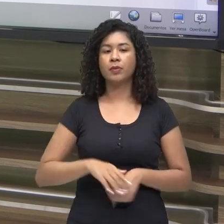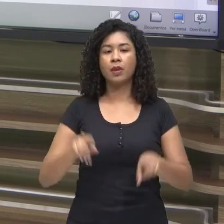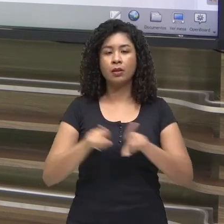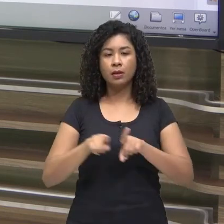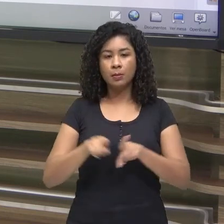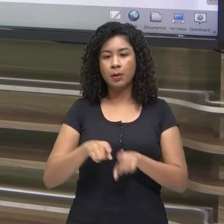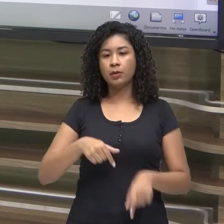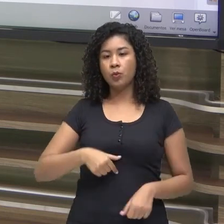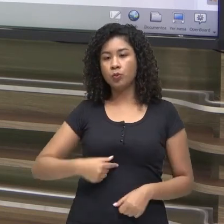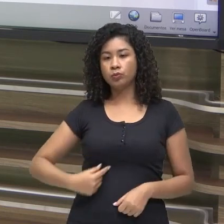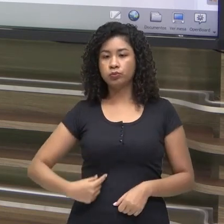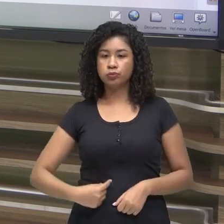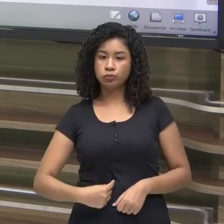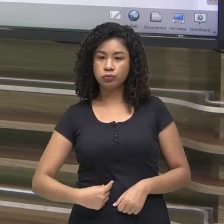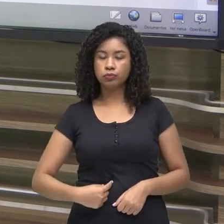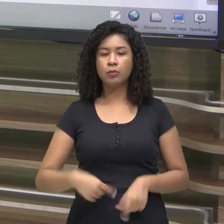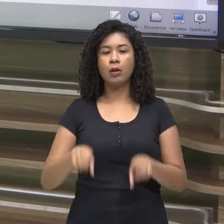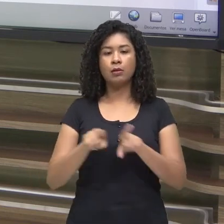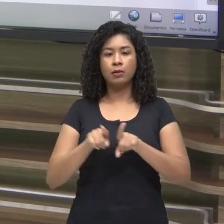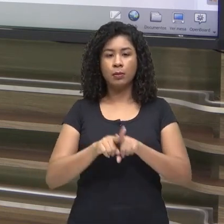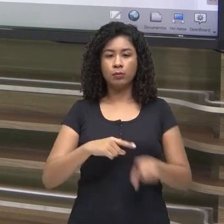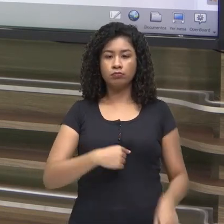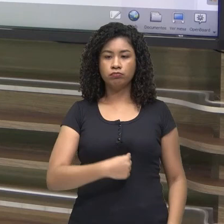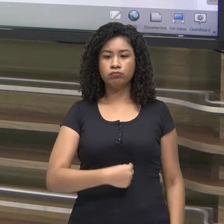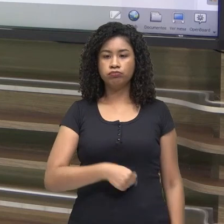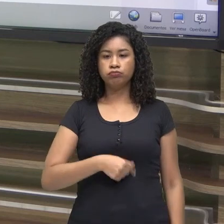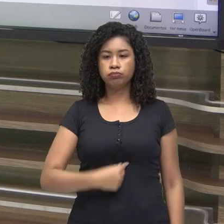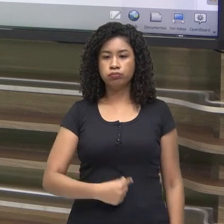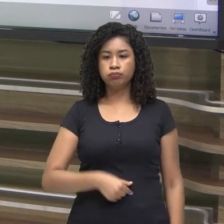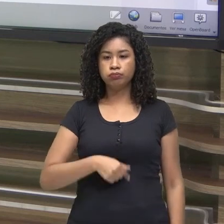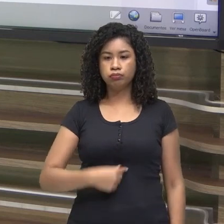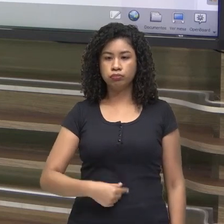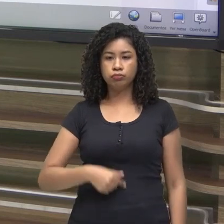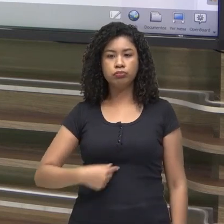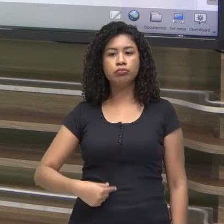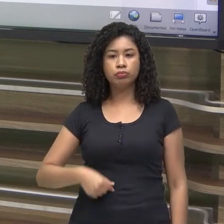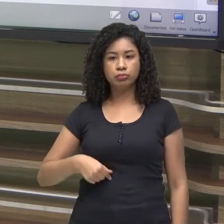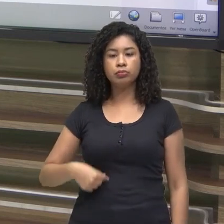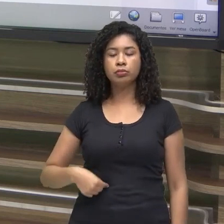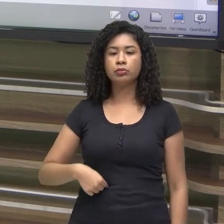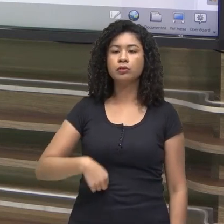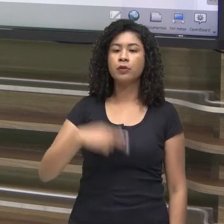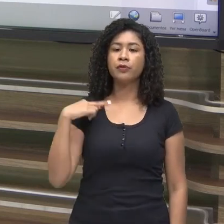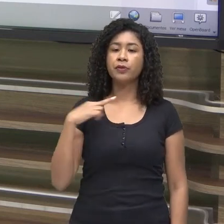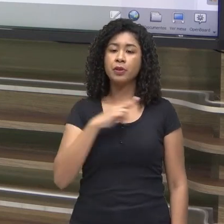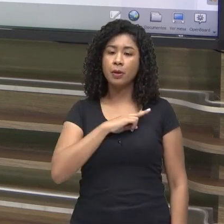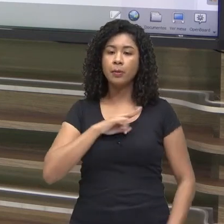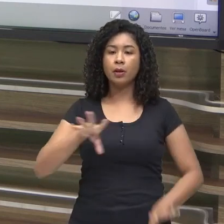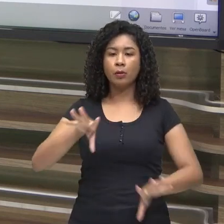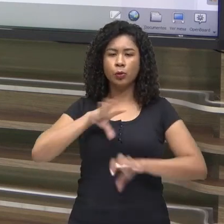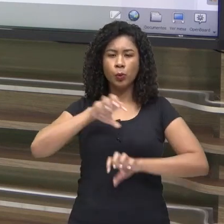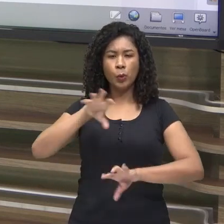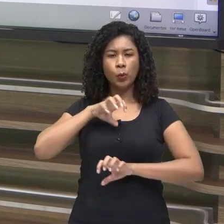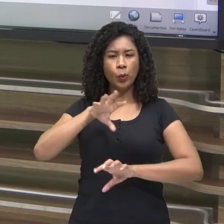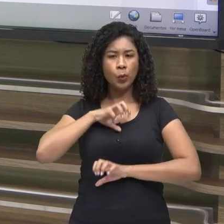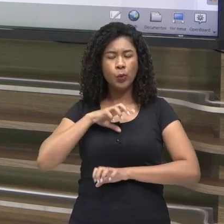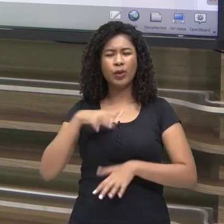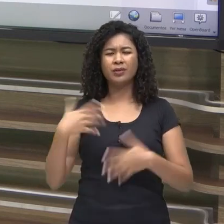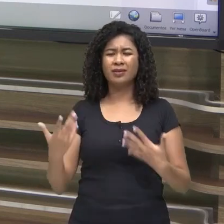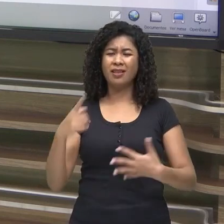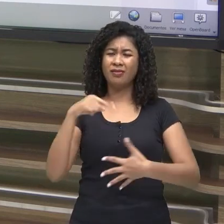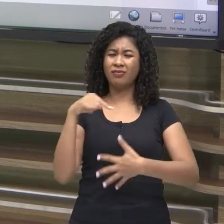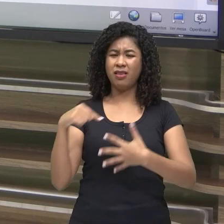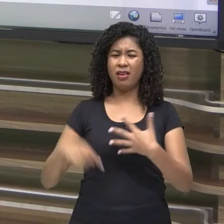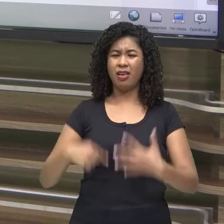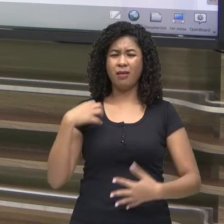o intestino delgado, onde há a maior parte da absorção dos nutrientes. Então, nós temos inúmeros órgãos